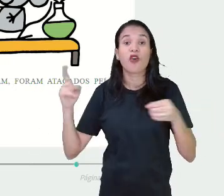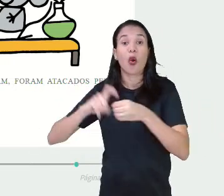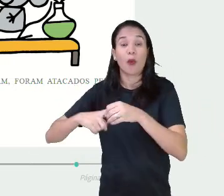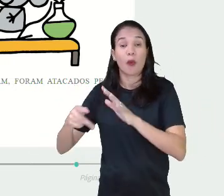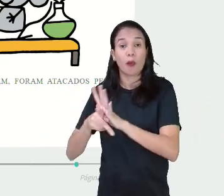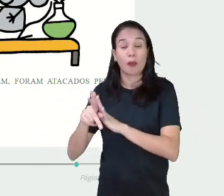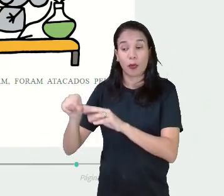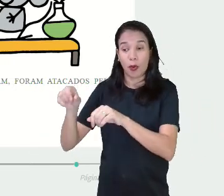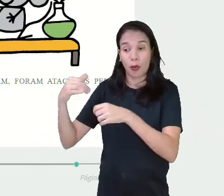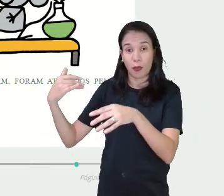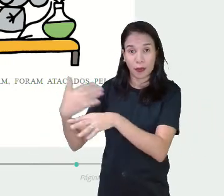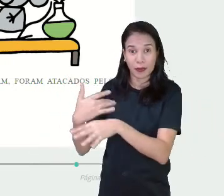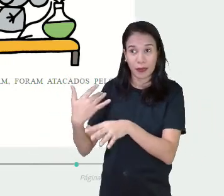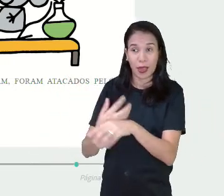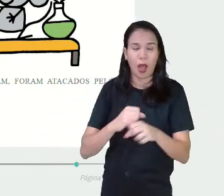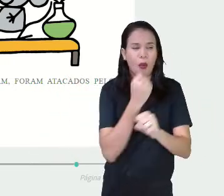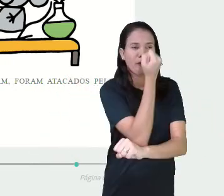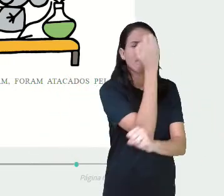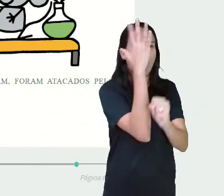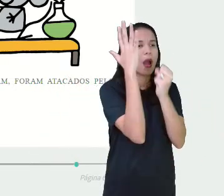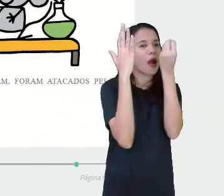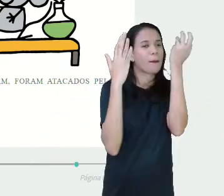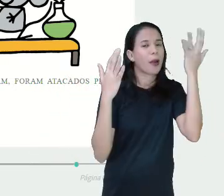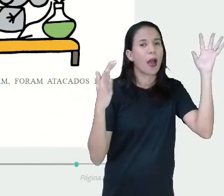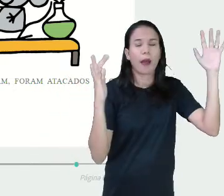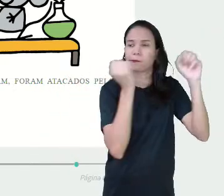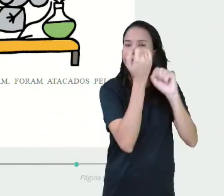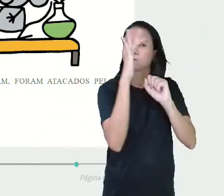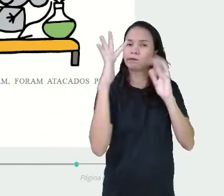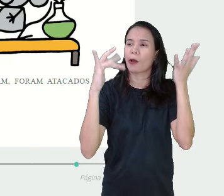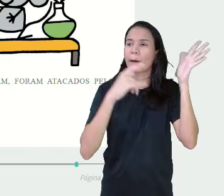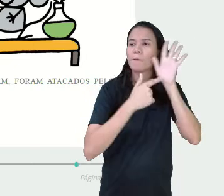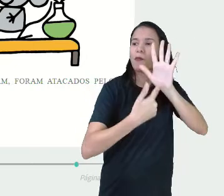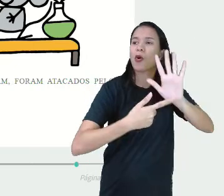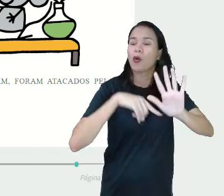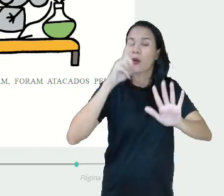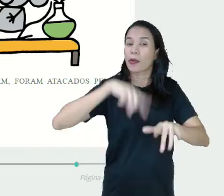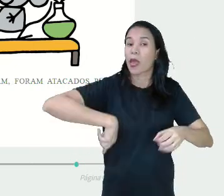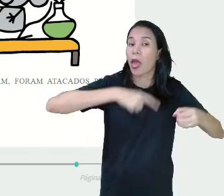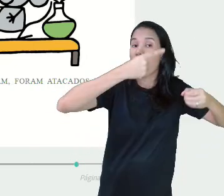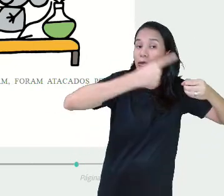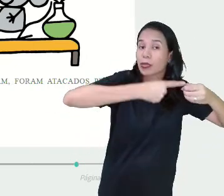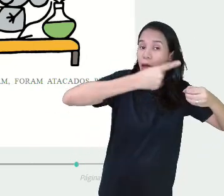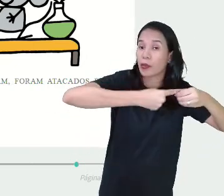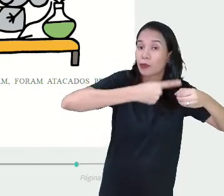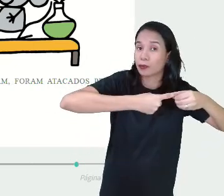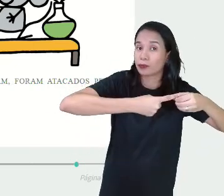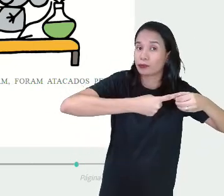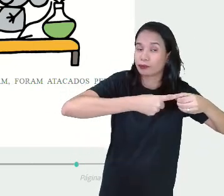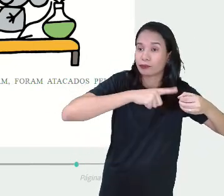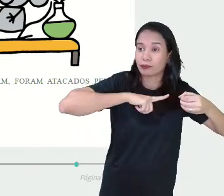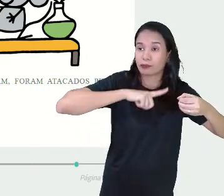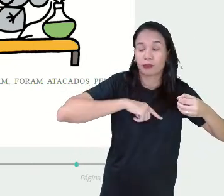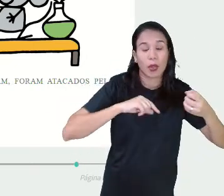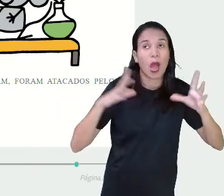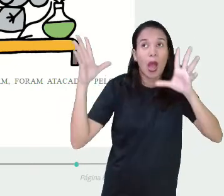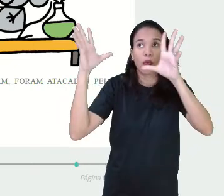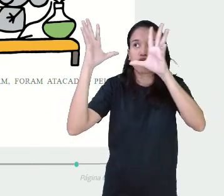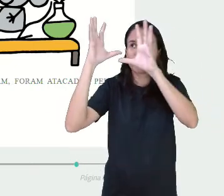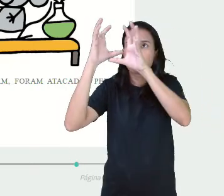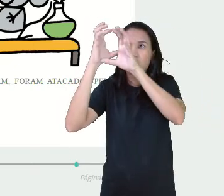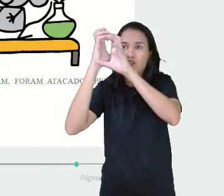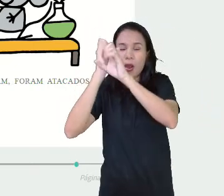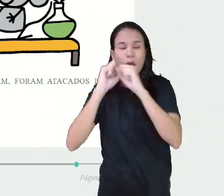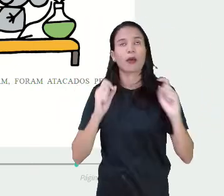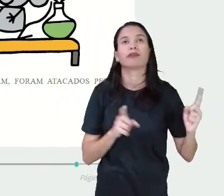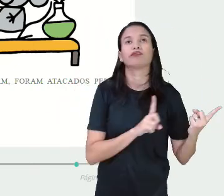a paisagem muito verde, né? Paisagem mostrando mesmo que é do interior. E aí já estava escuro